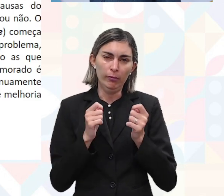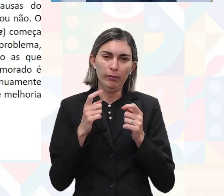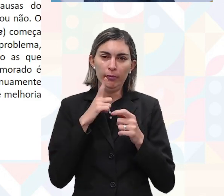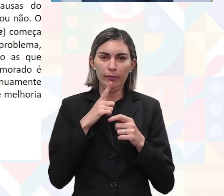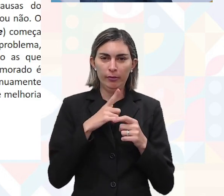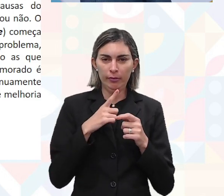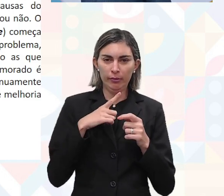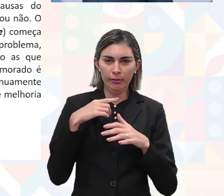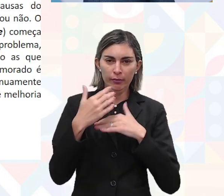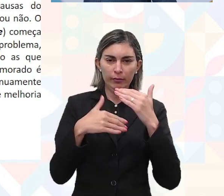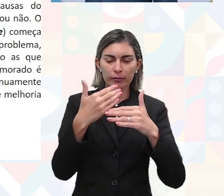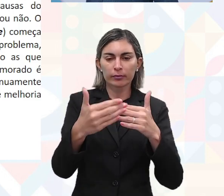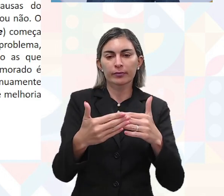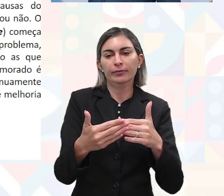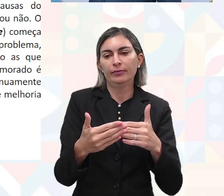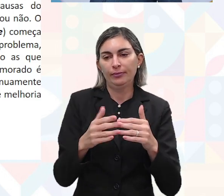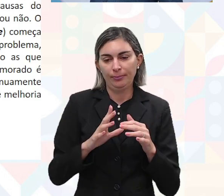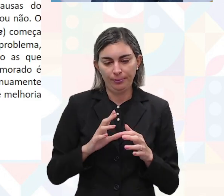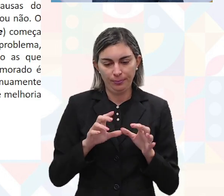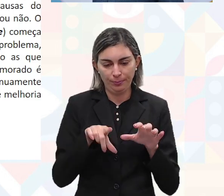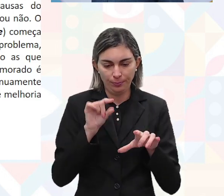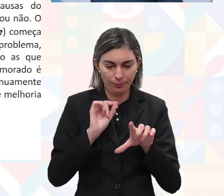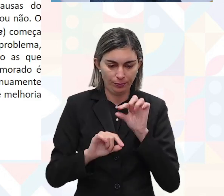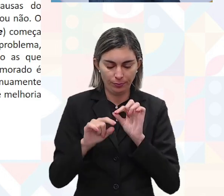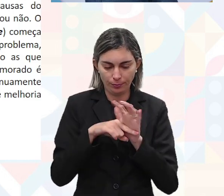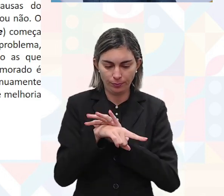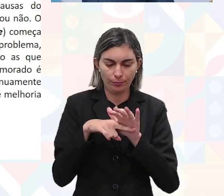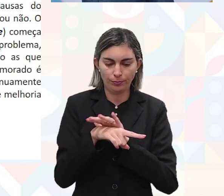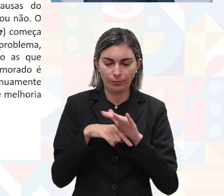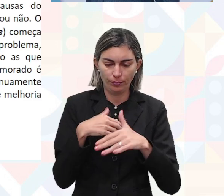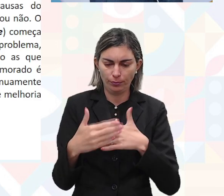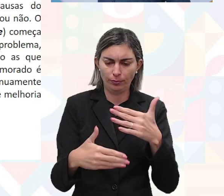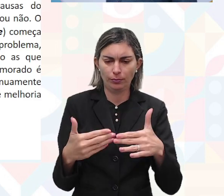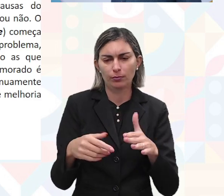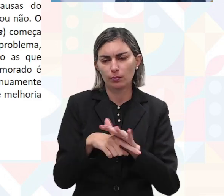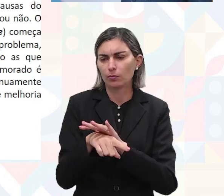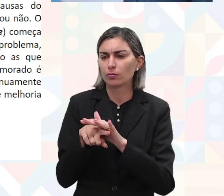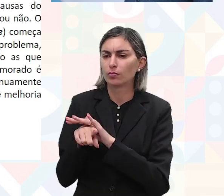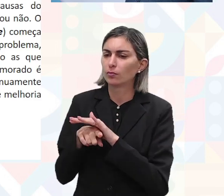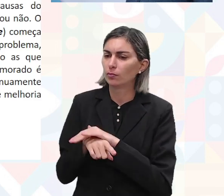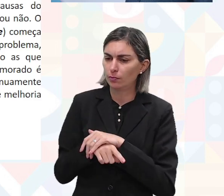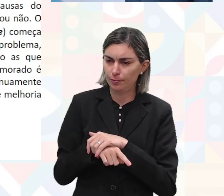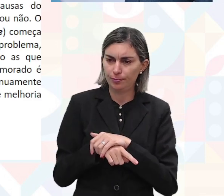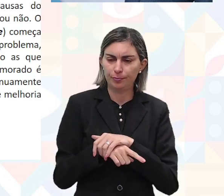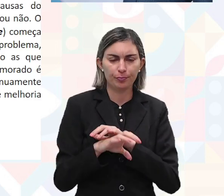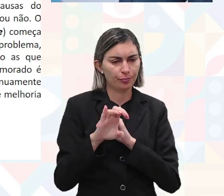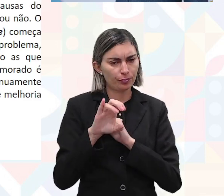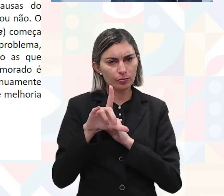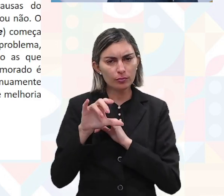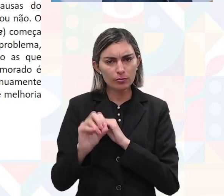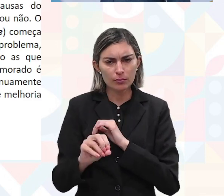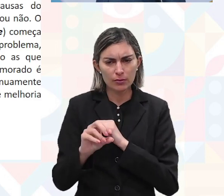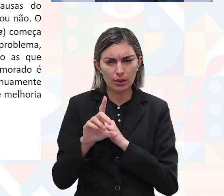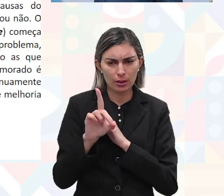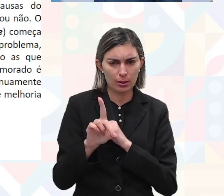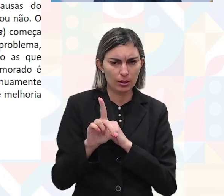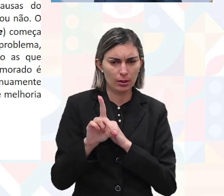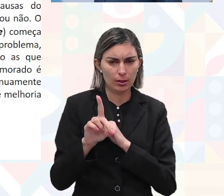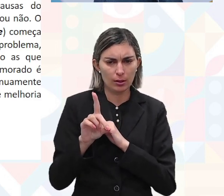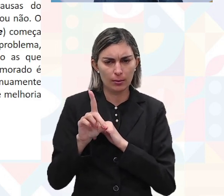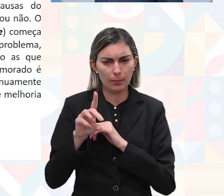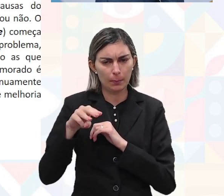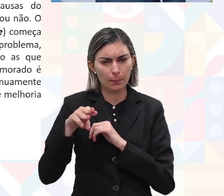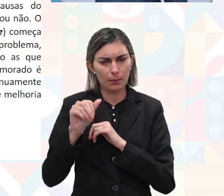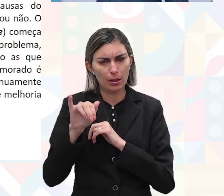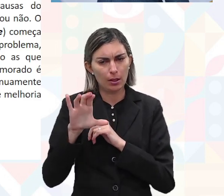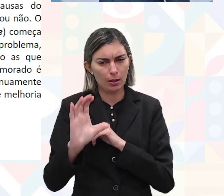aí o desenvolvimento: definindo, medindo, analisando, desenvolvendo e verificando. O ciclo DMAIC segue